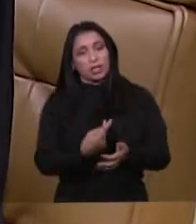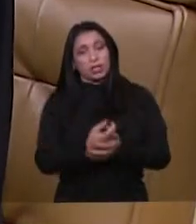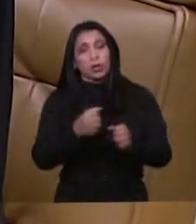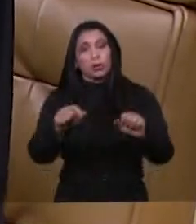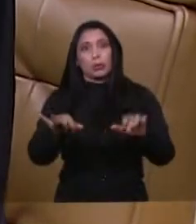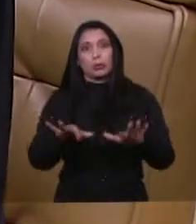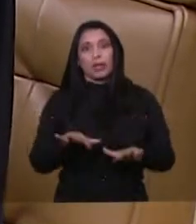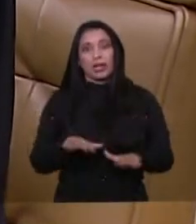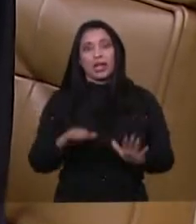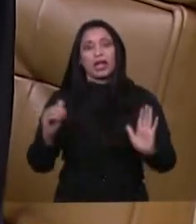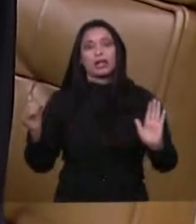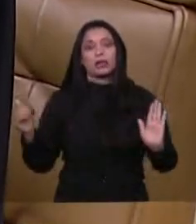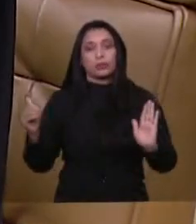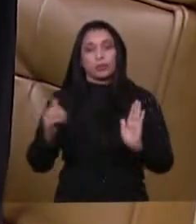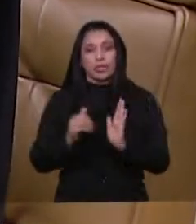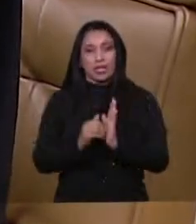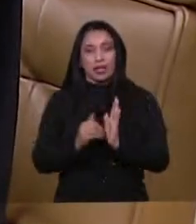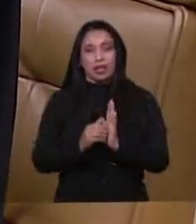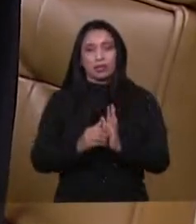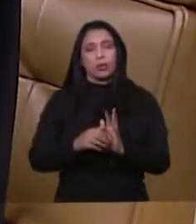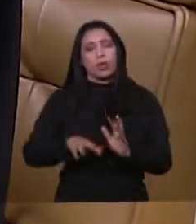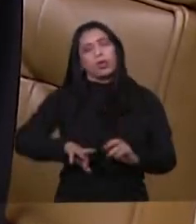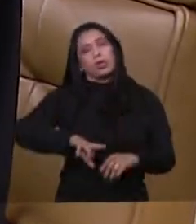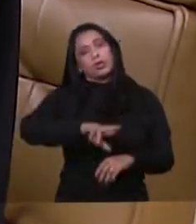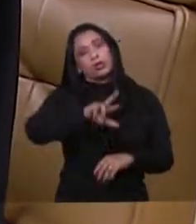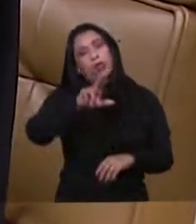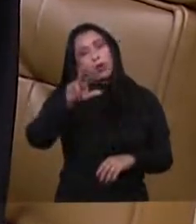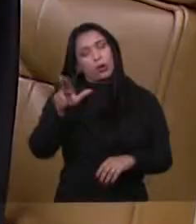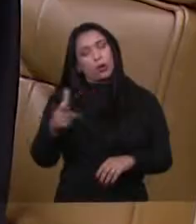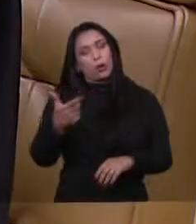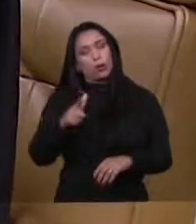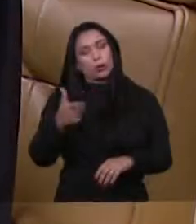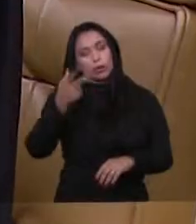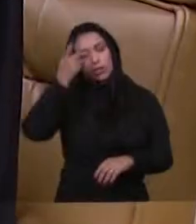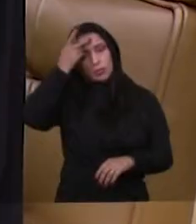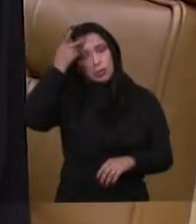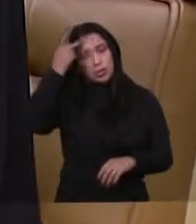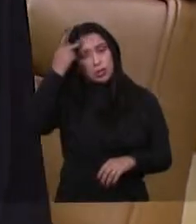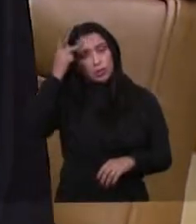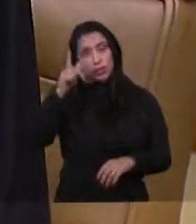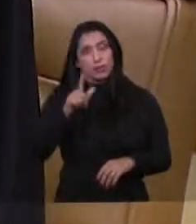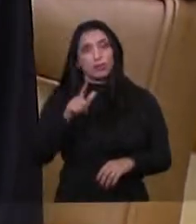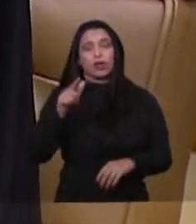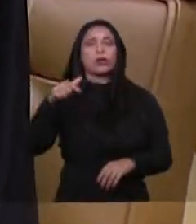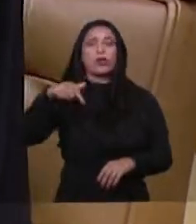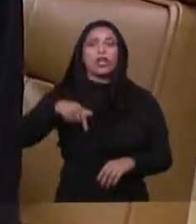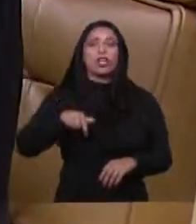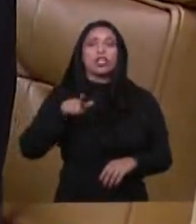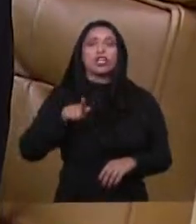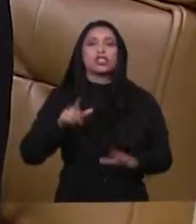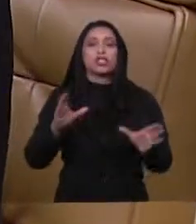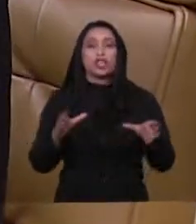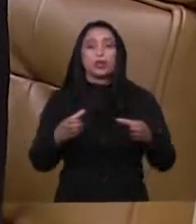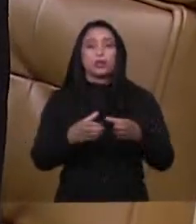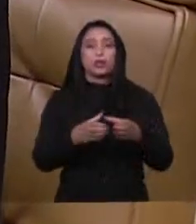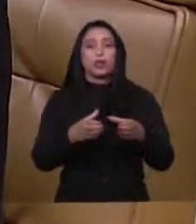Federal, juntamente com outras inúmeras pessoas que naquele dia partiram do QG do Exército de Brasília e